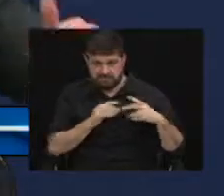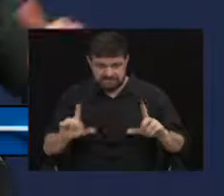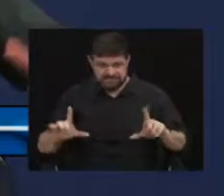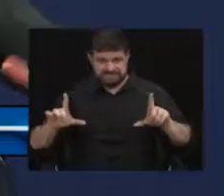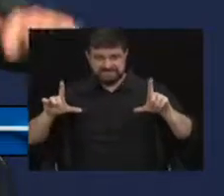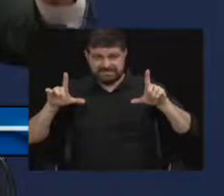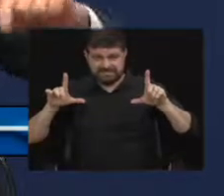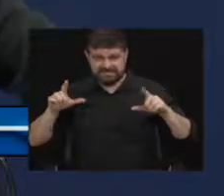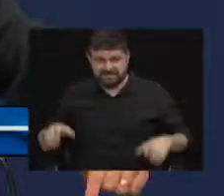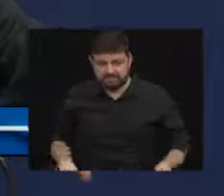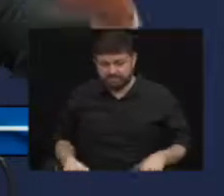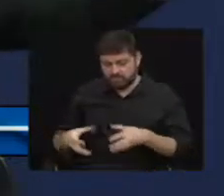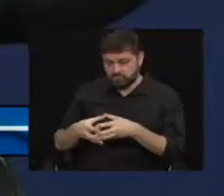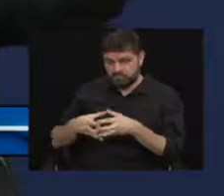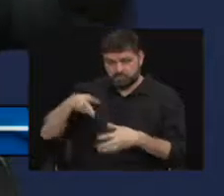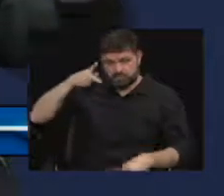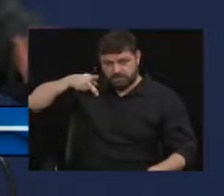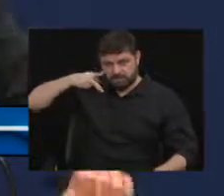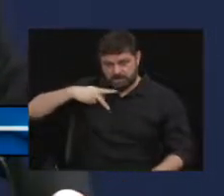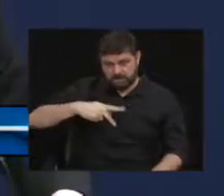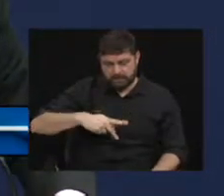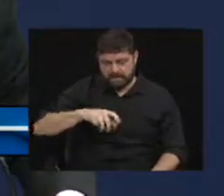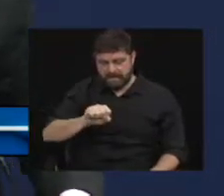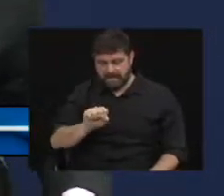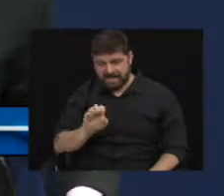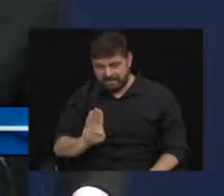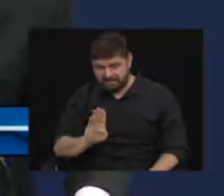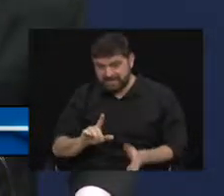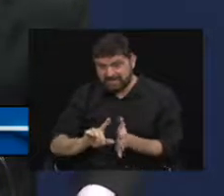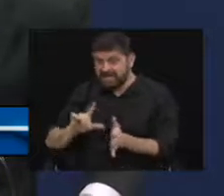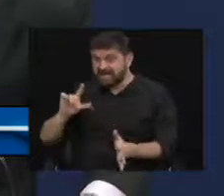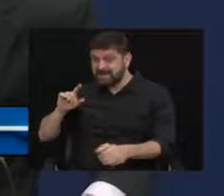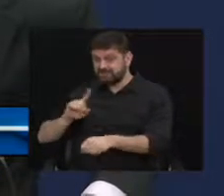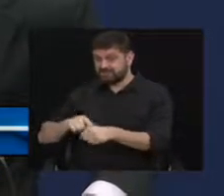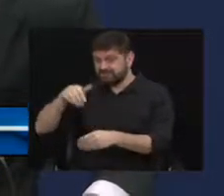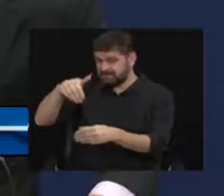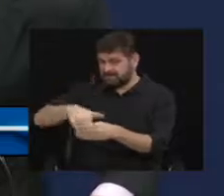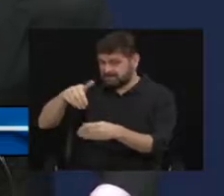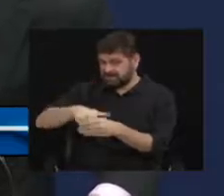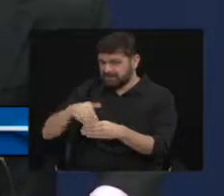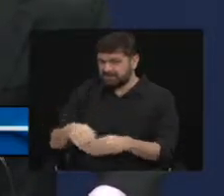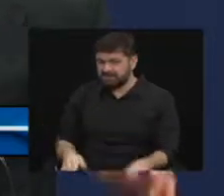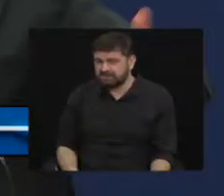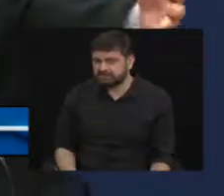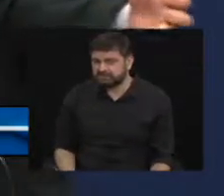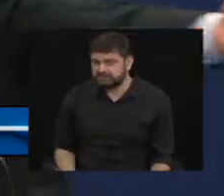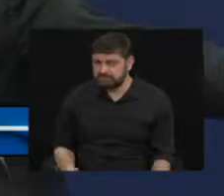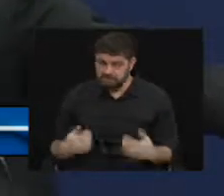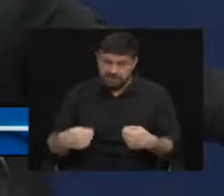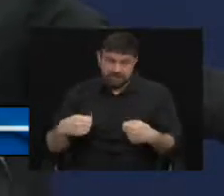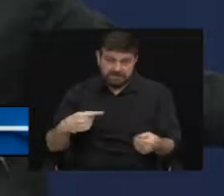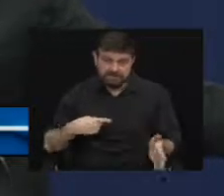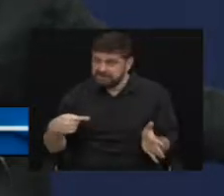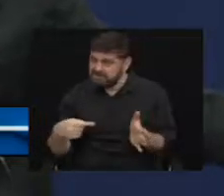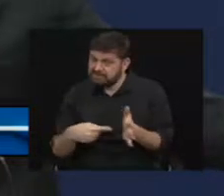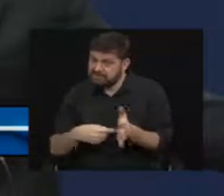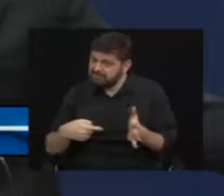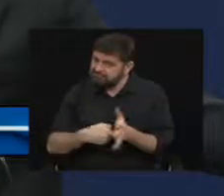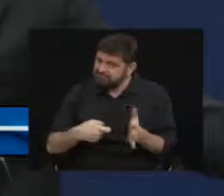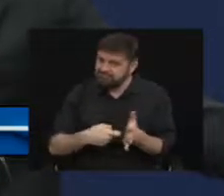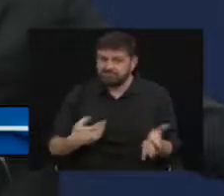R$1.800.000. Vereadores, vai dizer que gasta bem, que está fazendo, que tem esforço. Diga